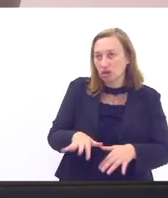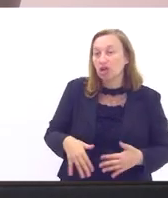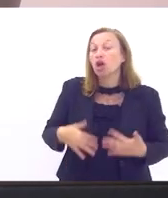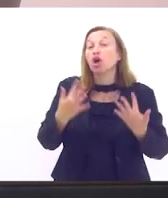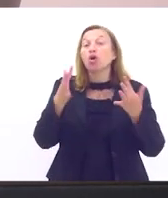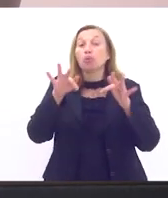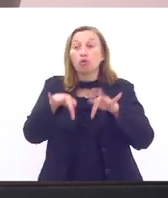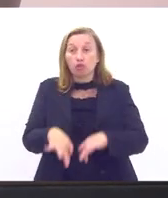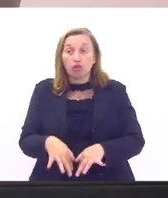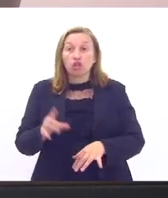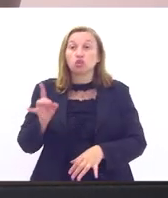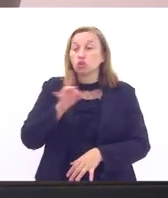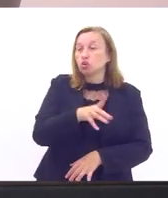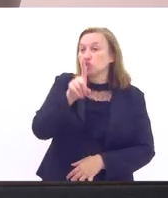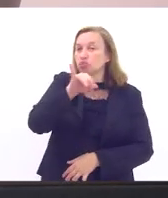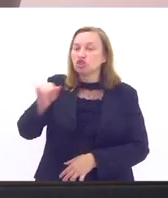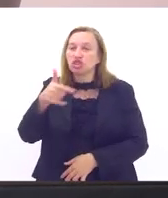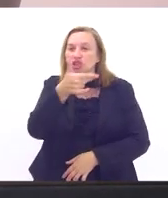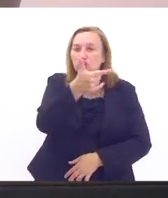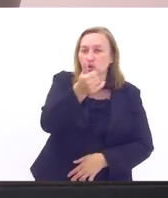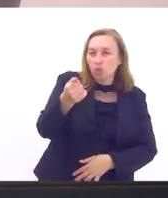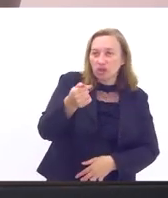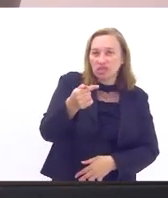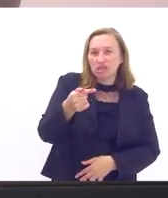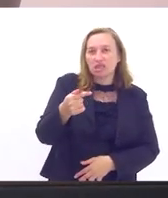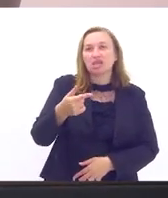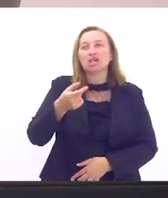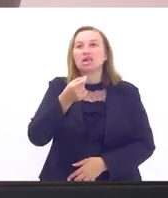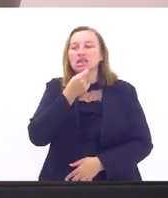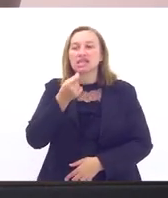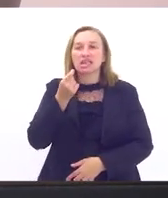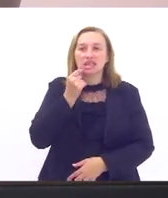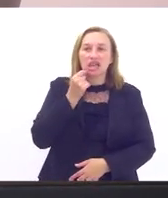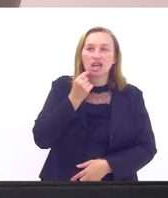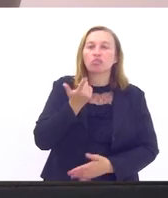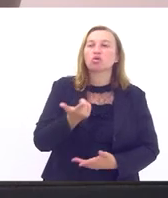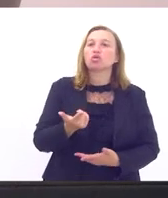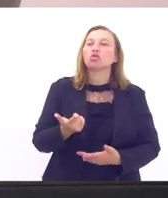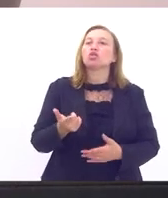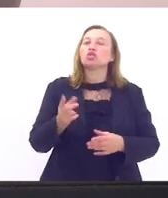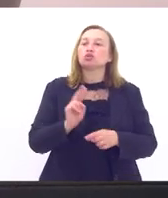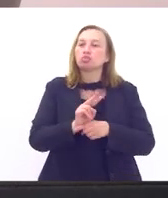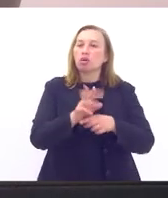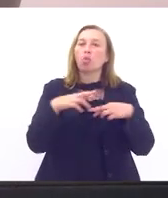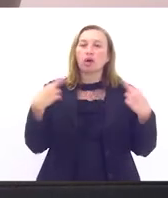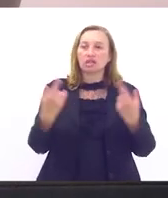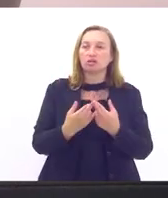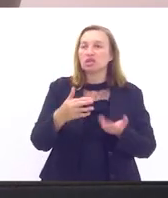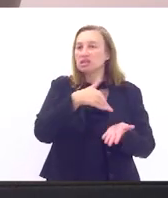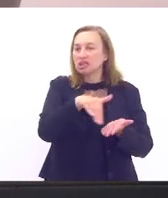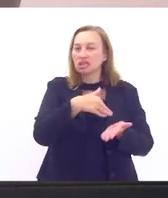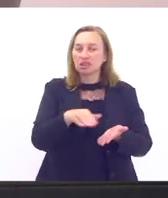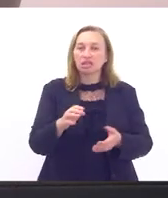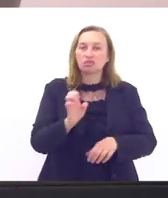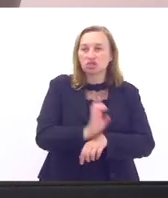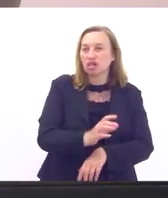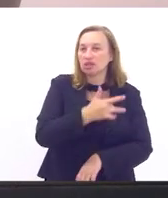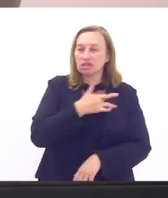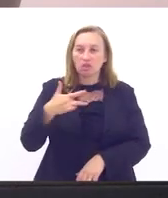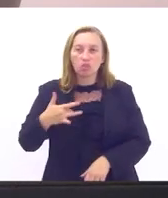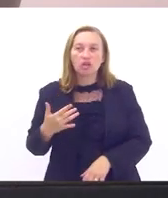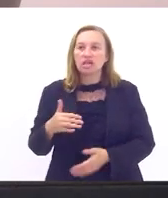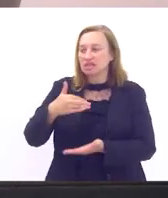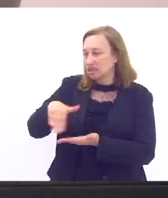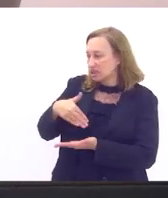fim, no último dia 12 de setembro, esse promotor esteve em reunião com a Secretaria de Estado de Saúde, com a Secretaria Municipal